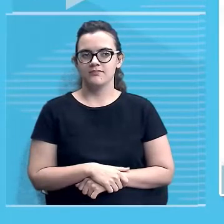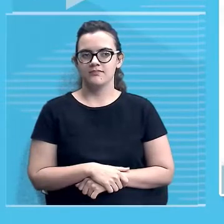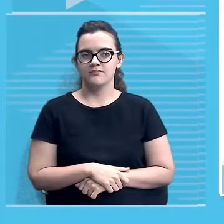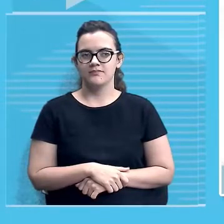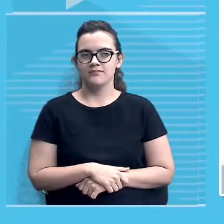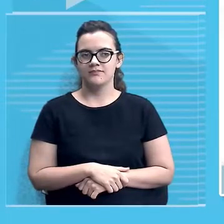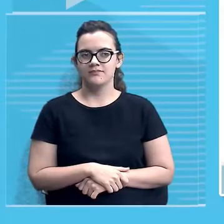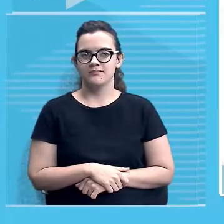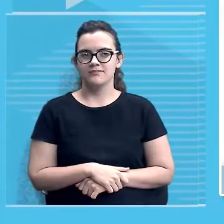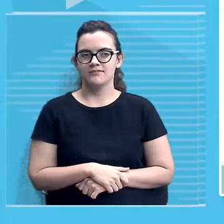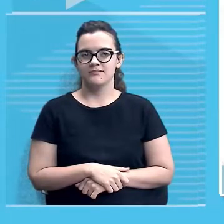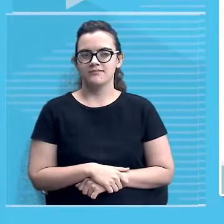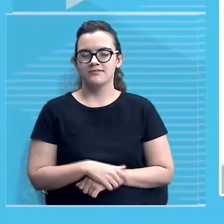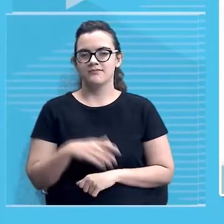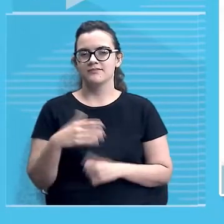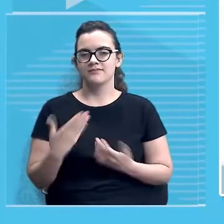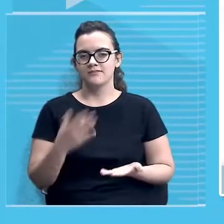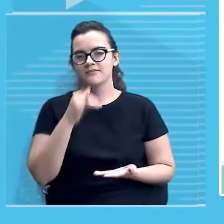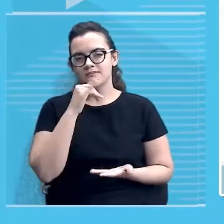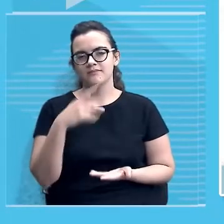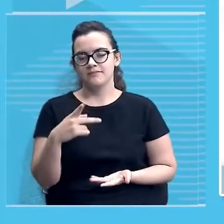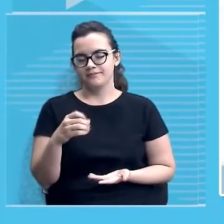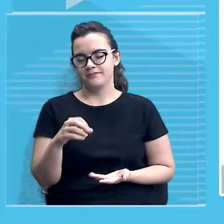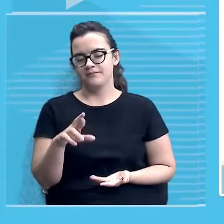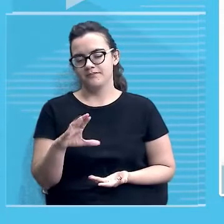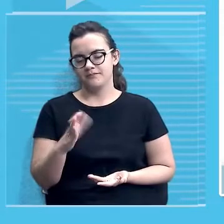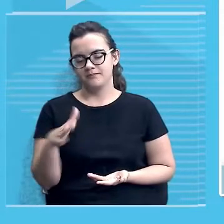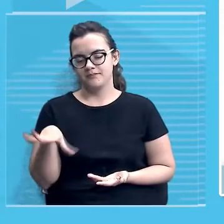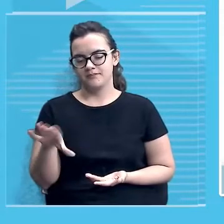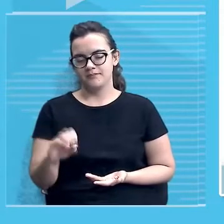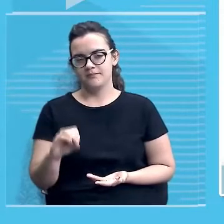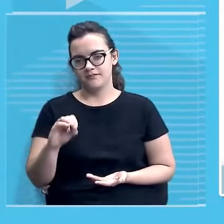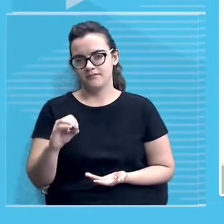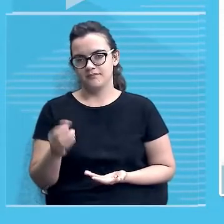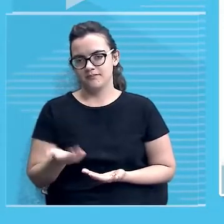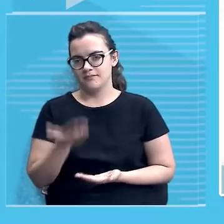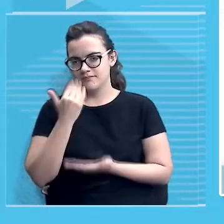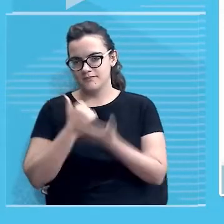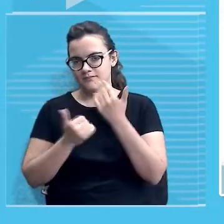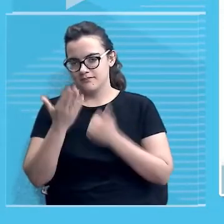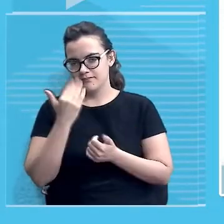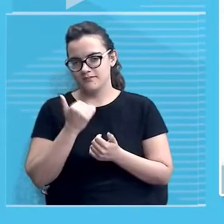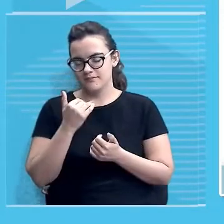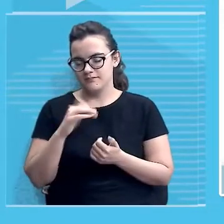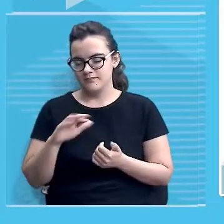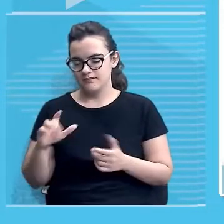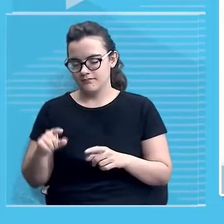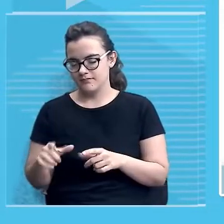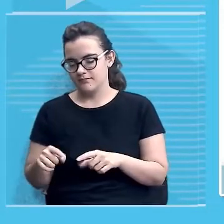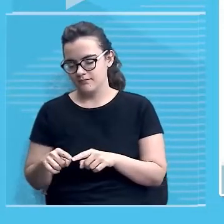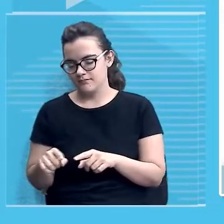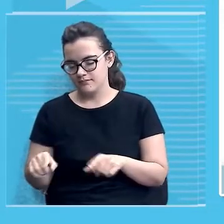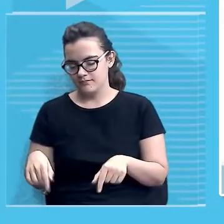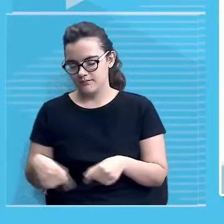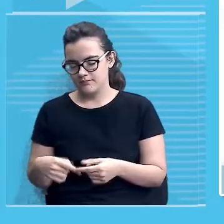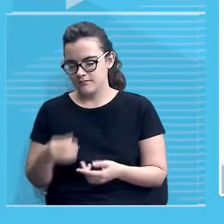tá? Essa porção do alimento, ela